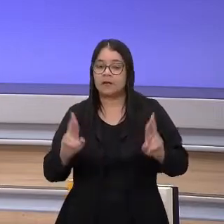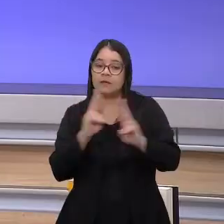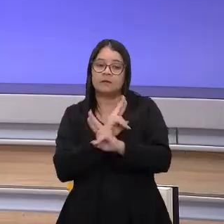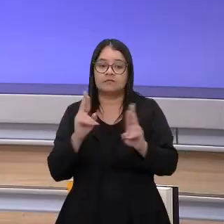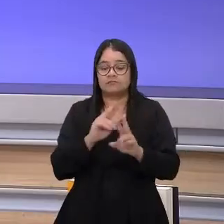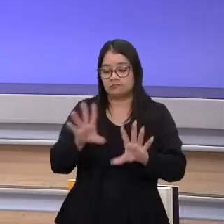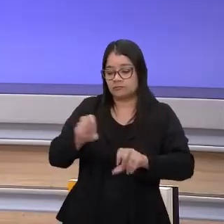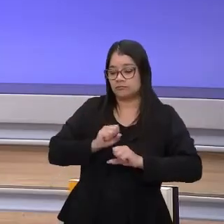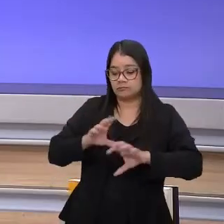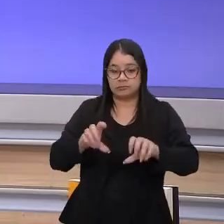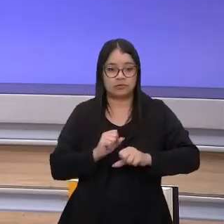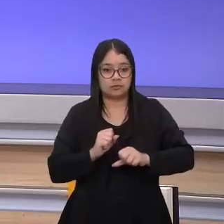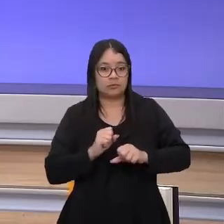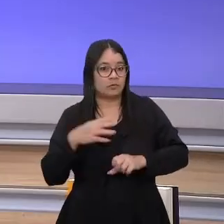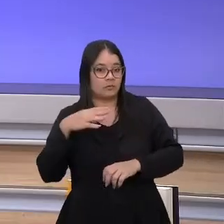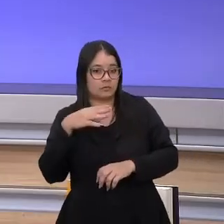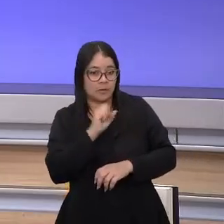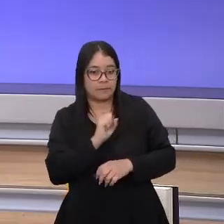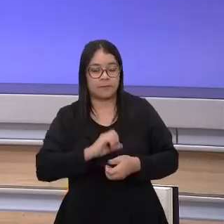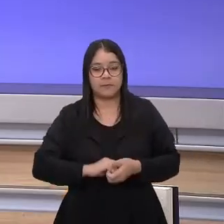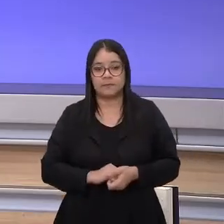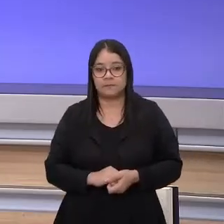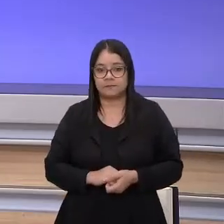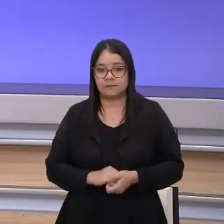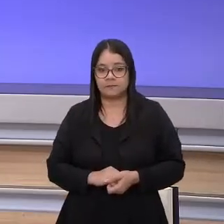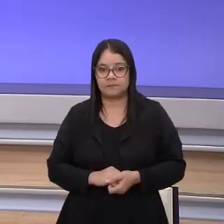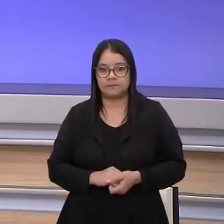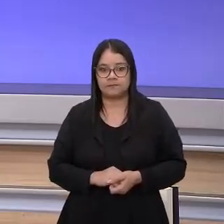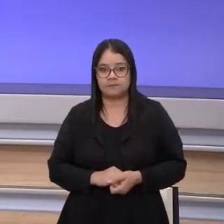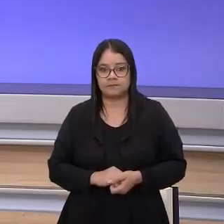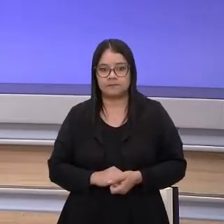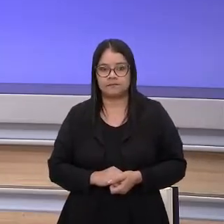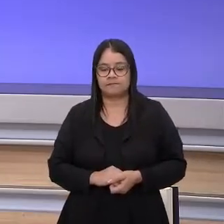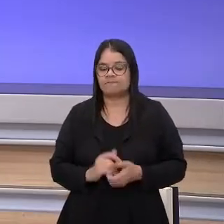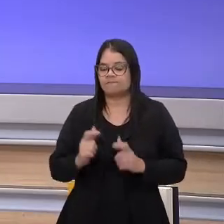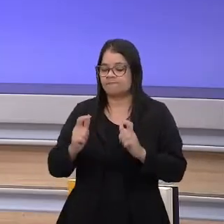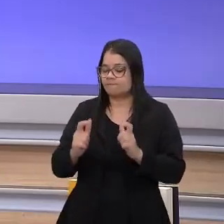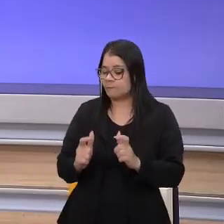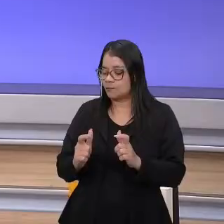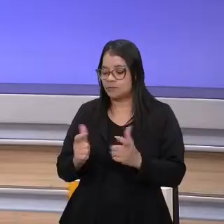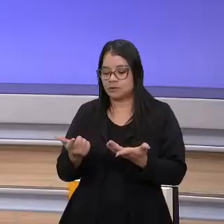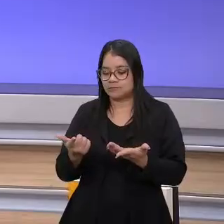nosso consumo desenfreado, né? Onde nós não